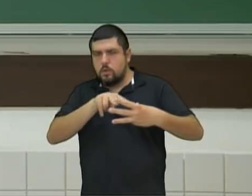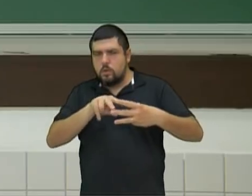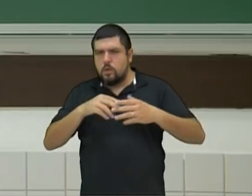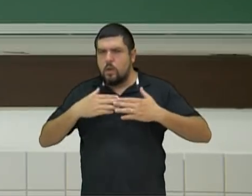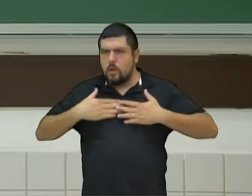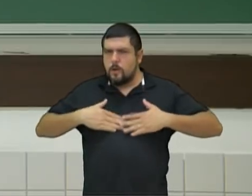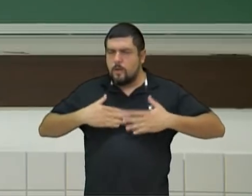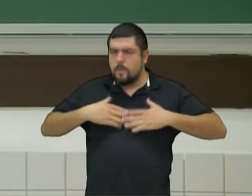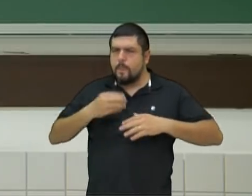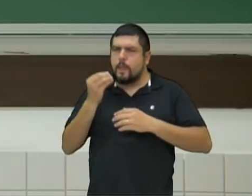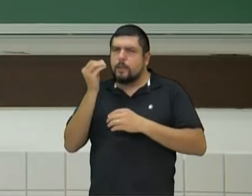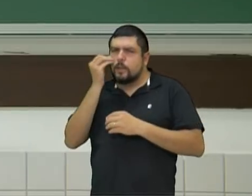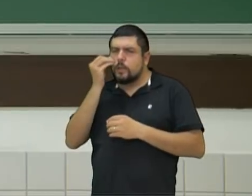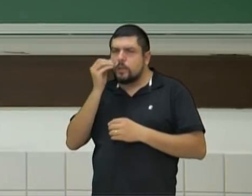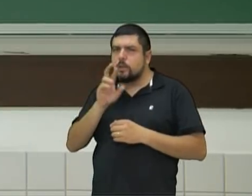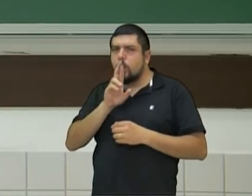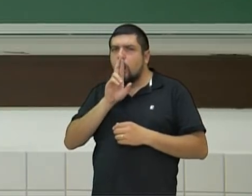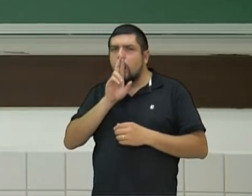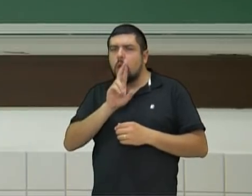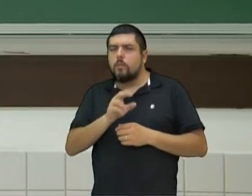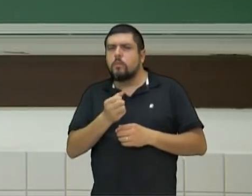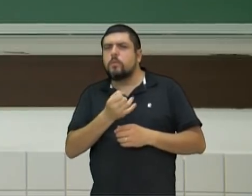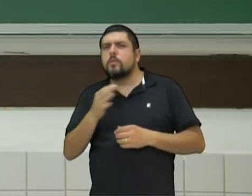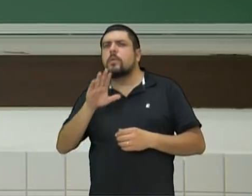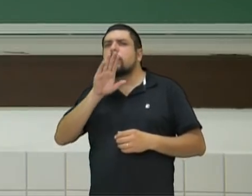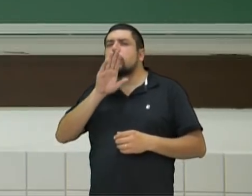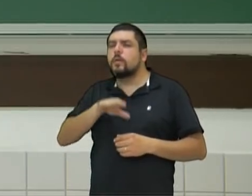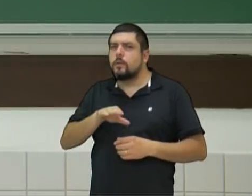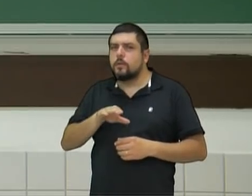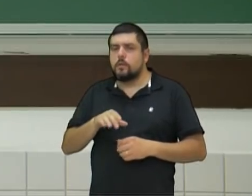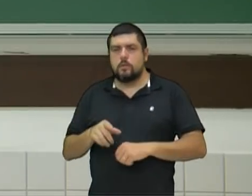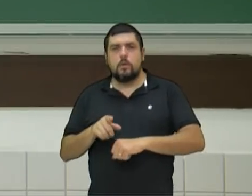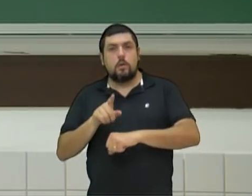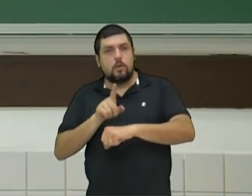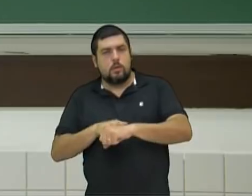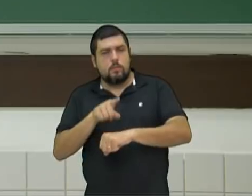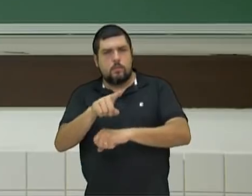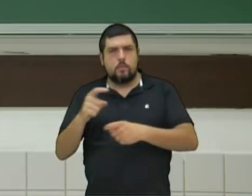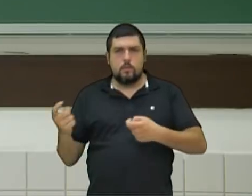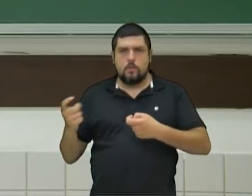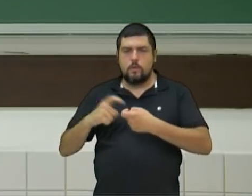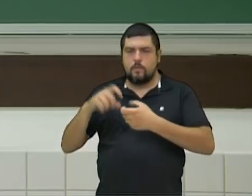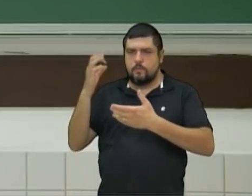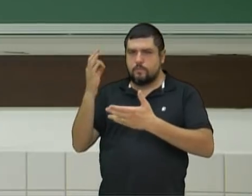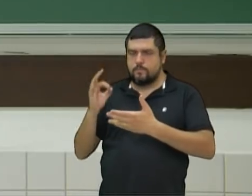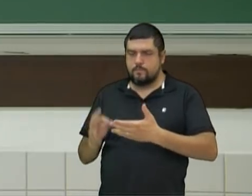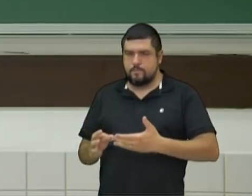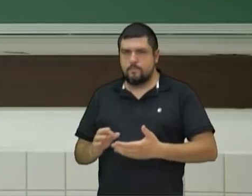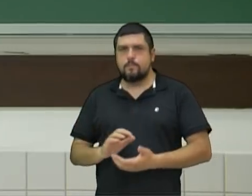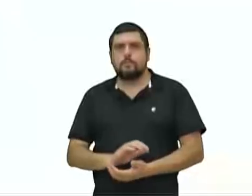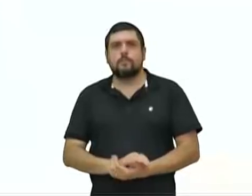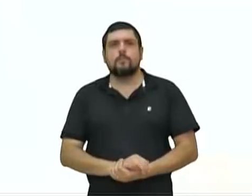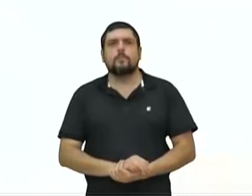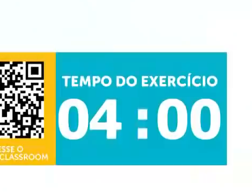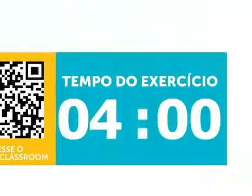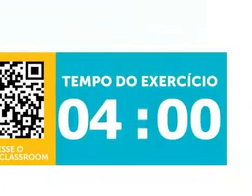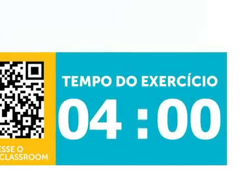e tentem responder essa perguntinha ali para a professora. Então, vou dar um tempo e eu já volto para respondê-la.